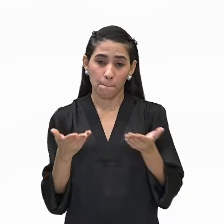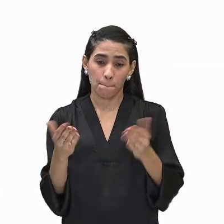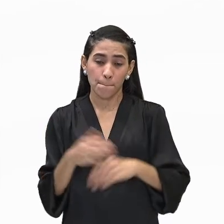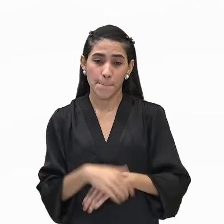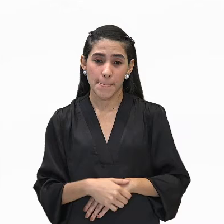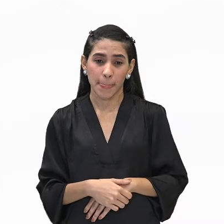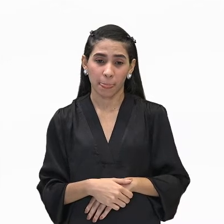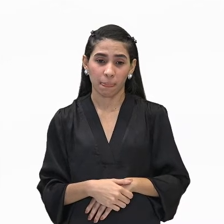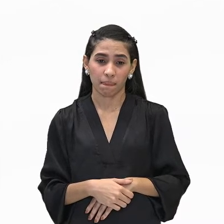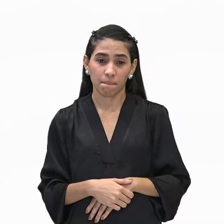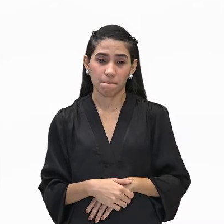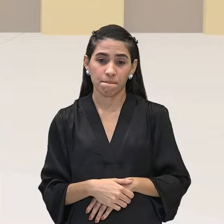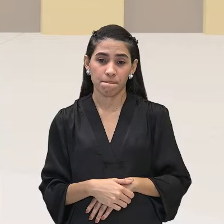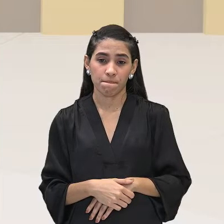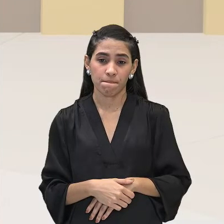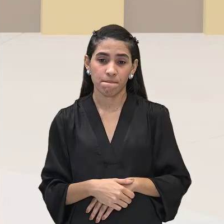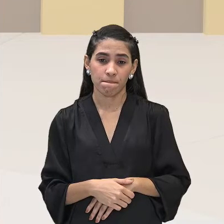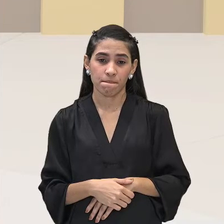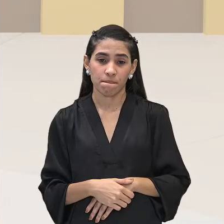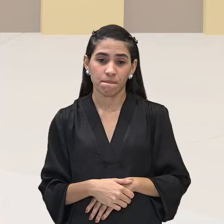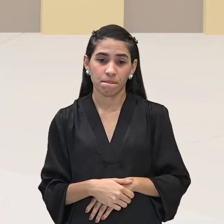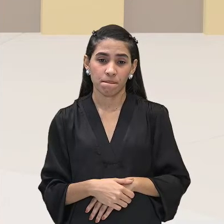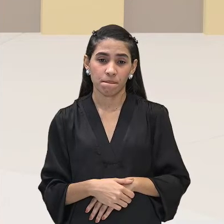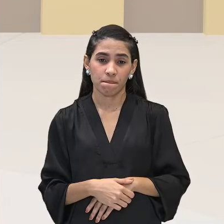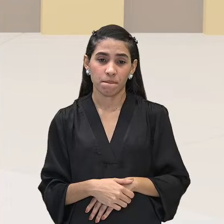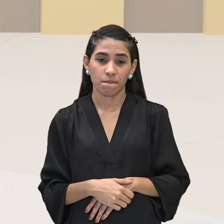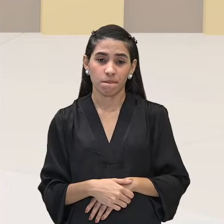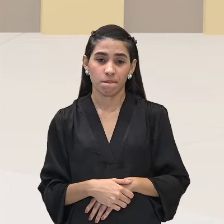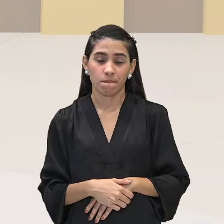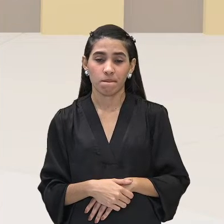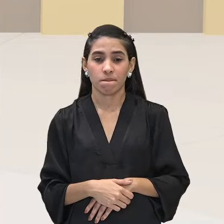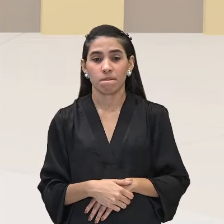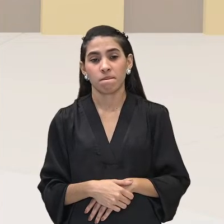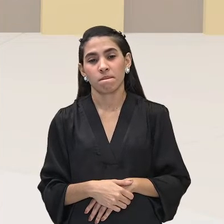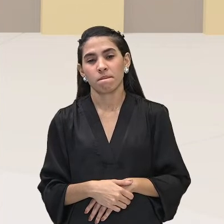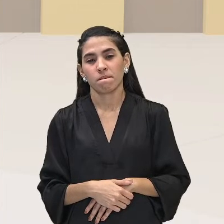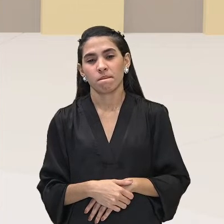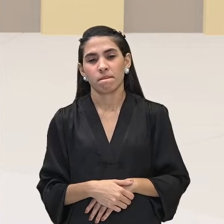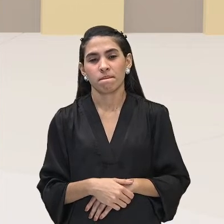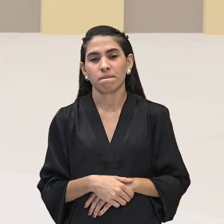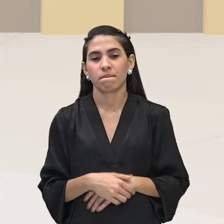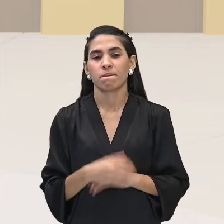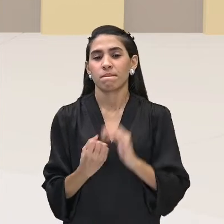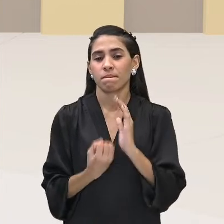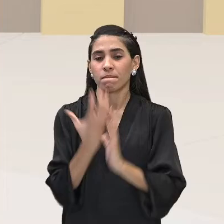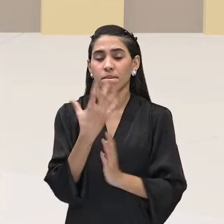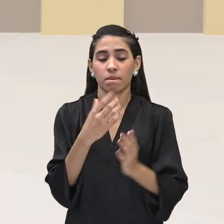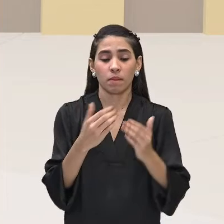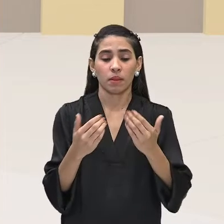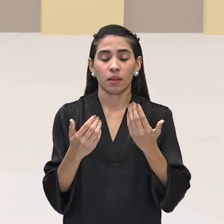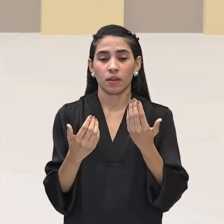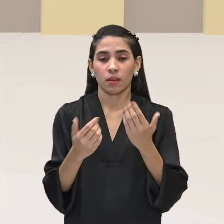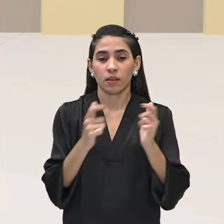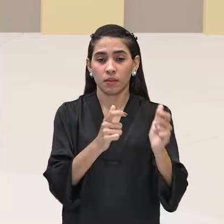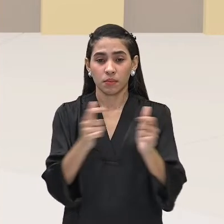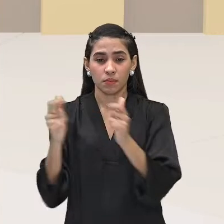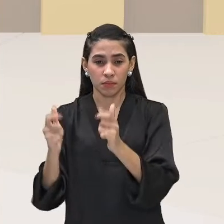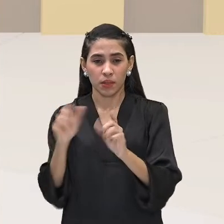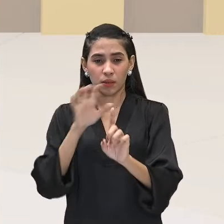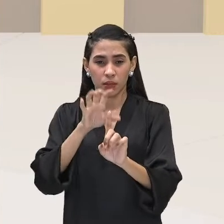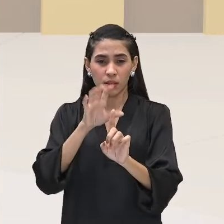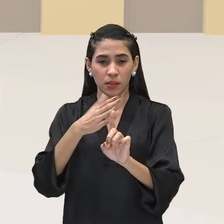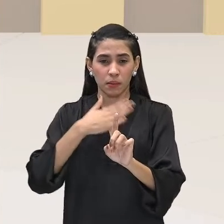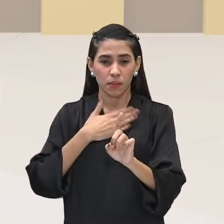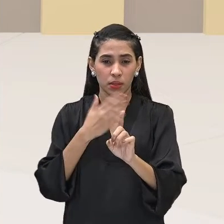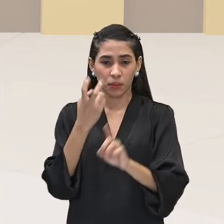gente começar a pensar nela também. Vamos ver nossa próxima pergunta geradora? A formação de territórios e fronteiras influencia na minha